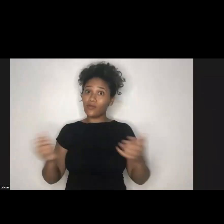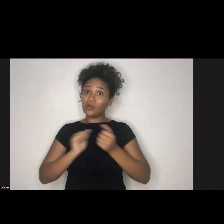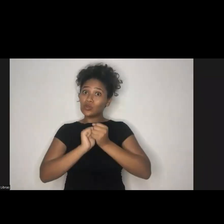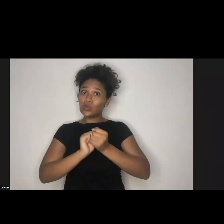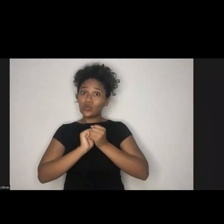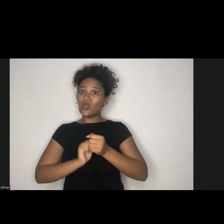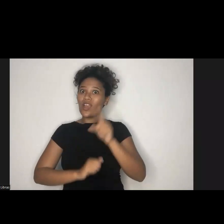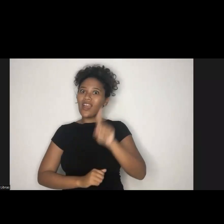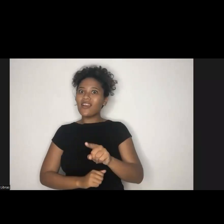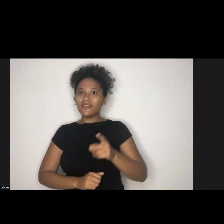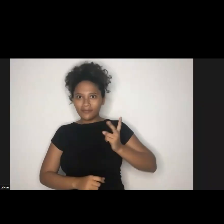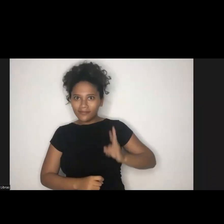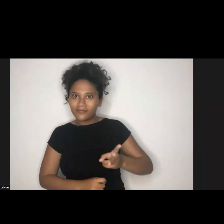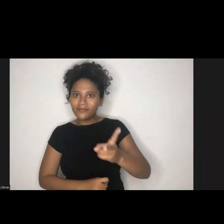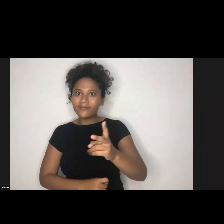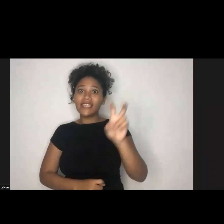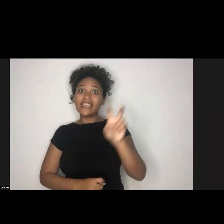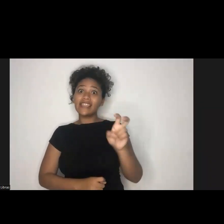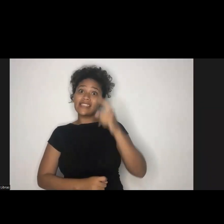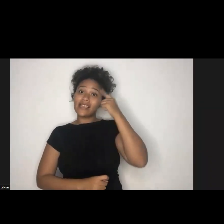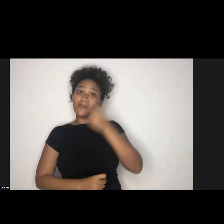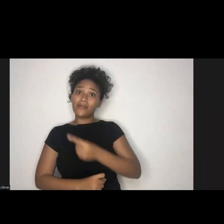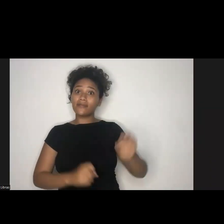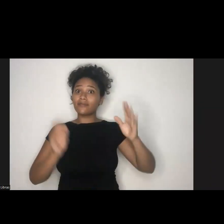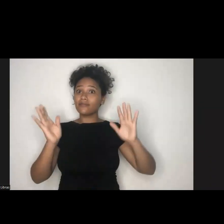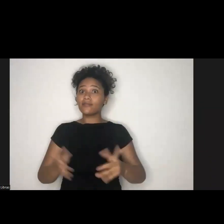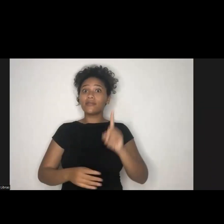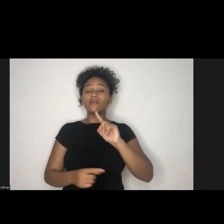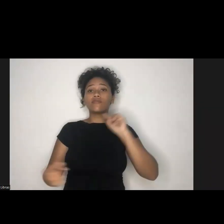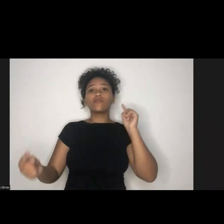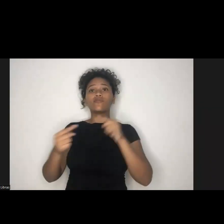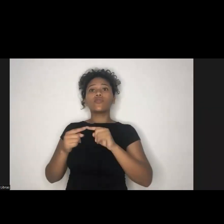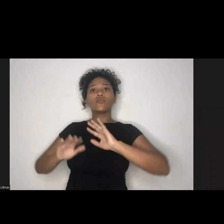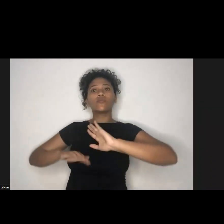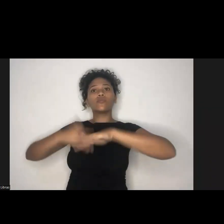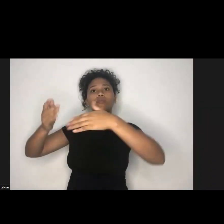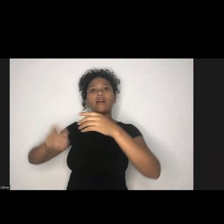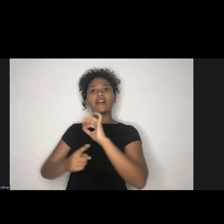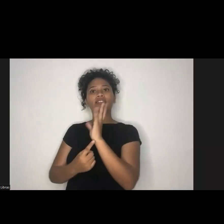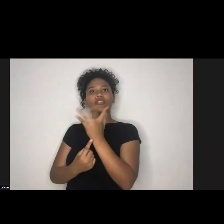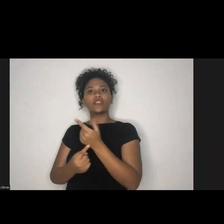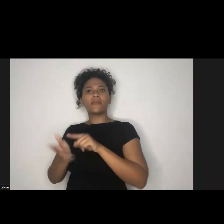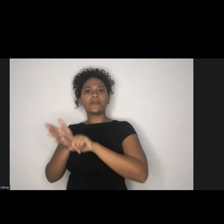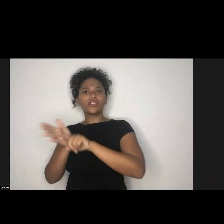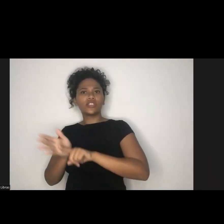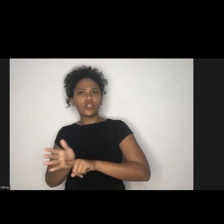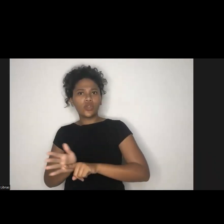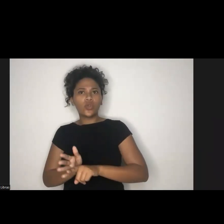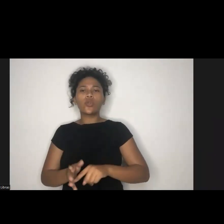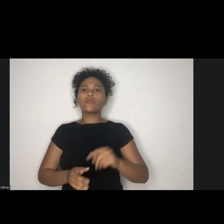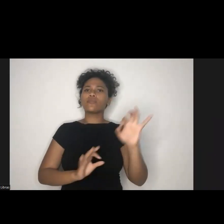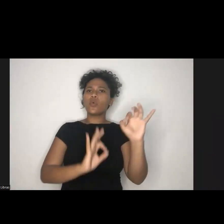para seguir na nossa quinta semana é justamente voltado para o desenvolvimento de artistas de pesquisadores de